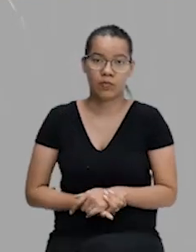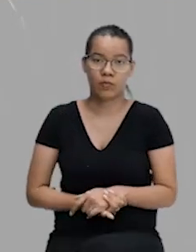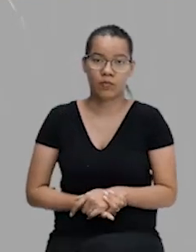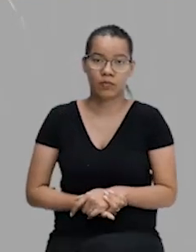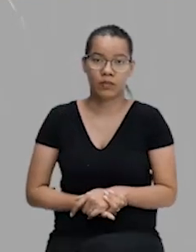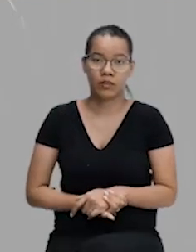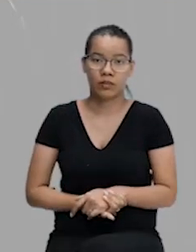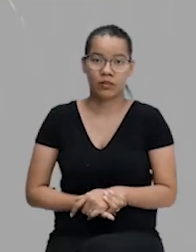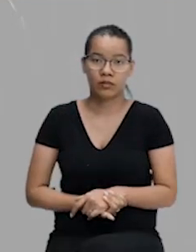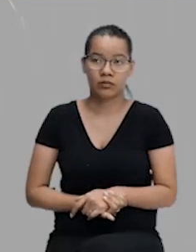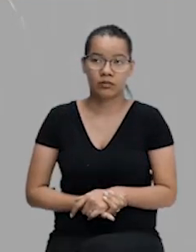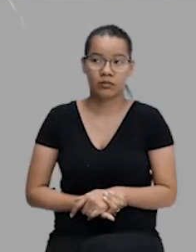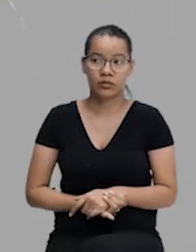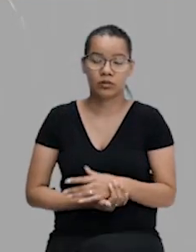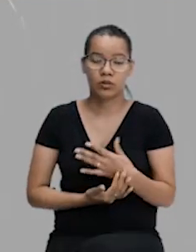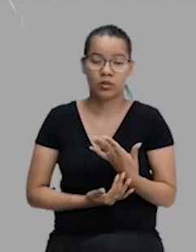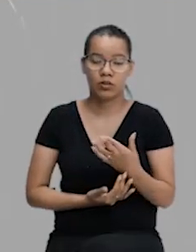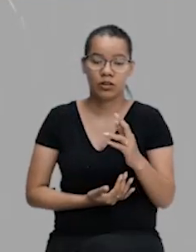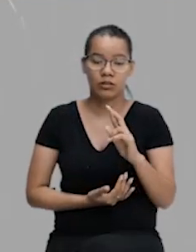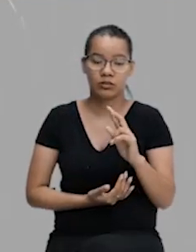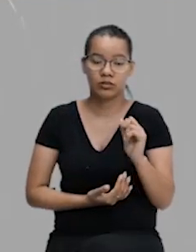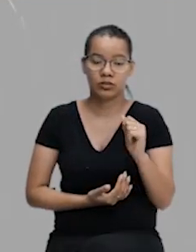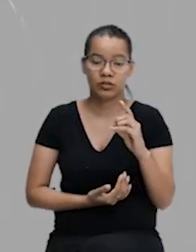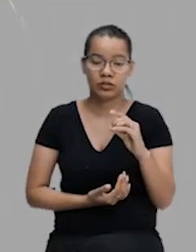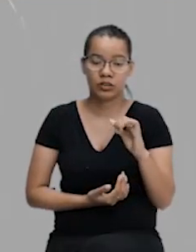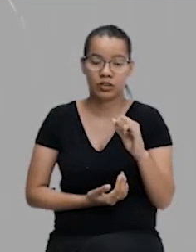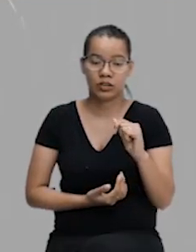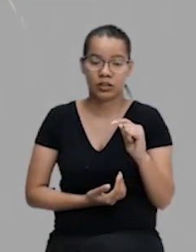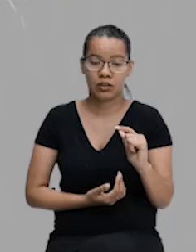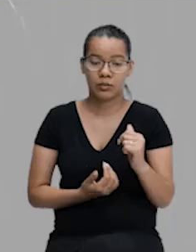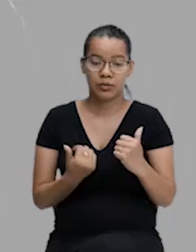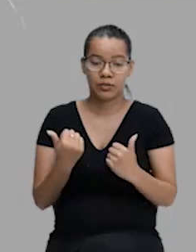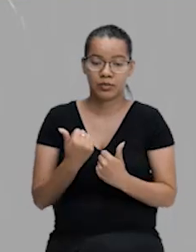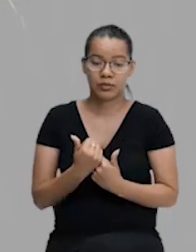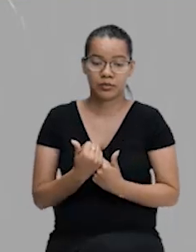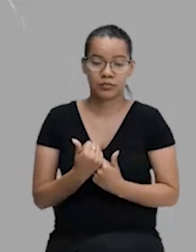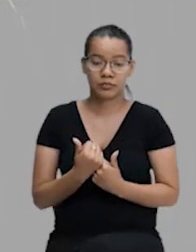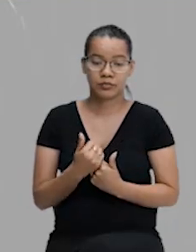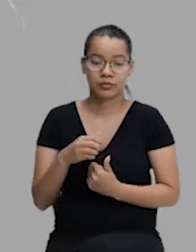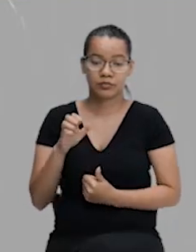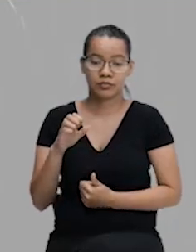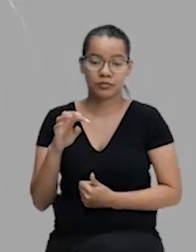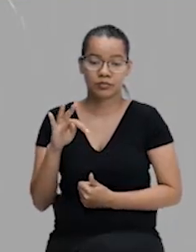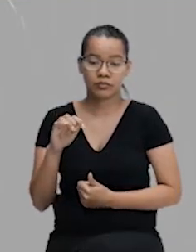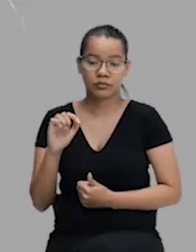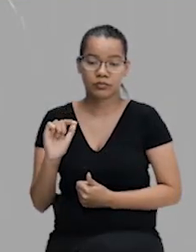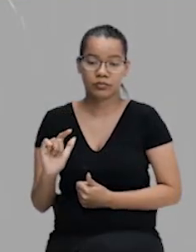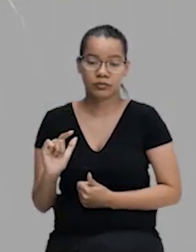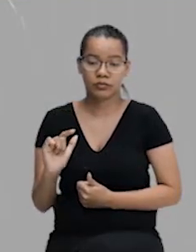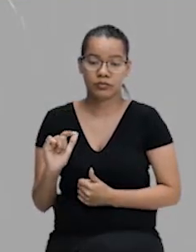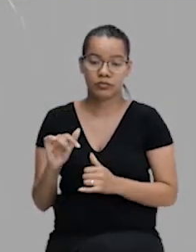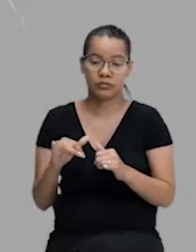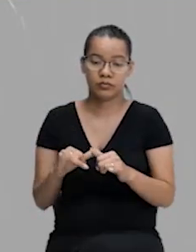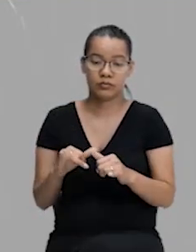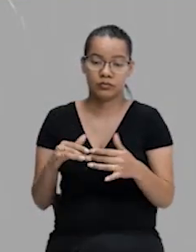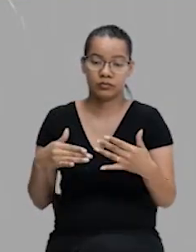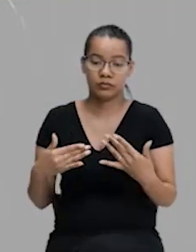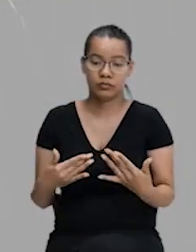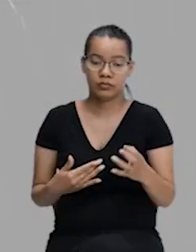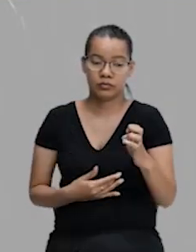Propanoato de, qual é o radical que substitui o hidrogênio? Ó, radical etil, vai ficar etila.